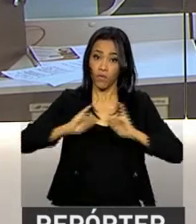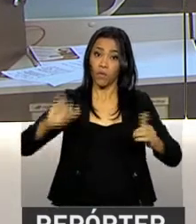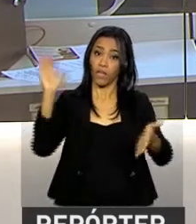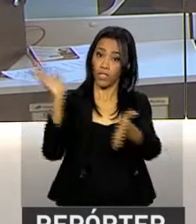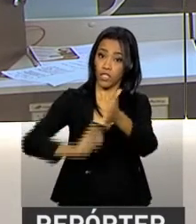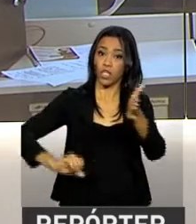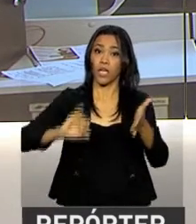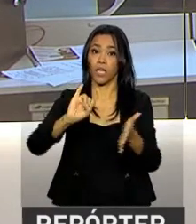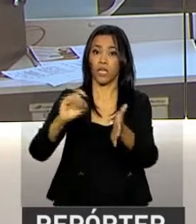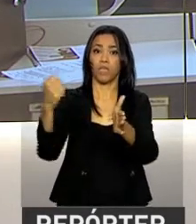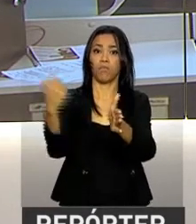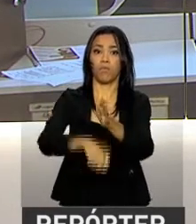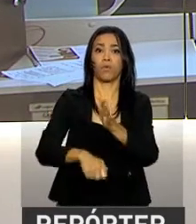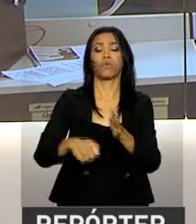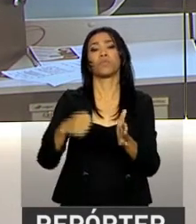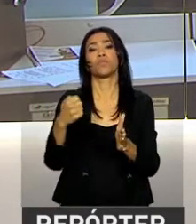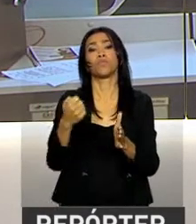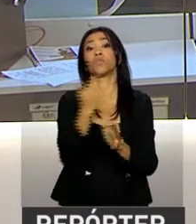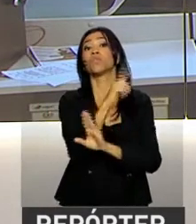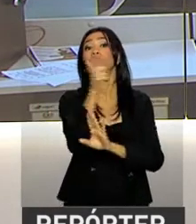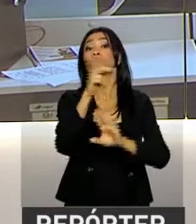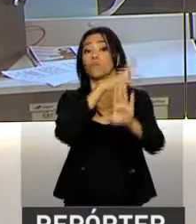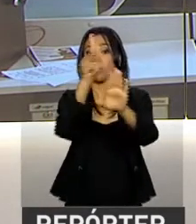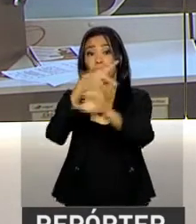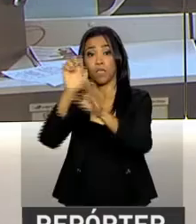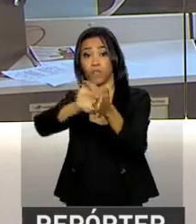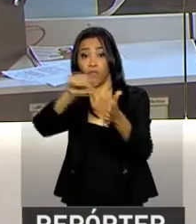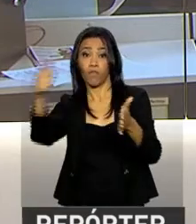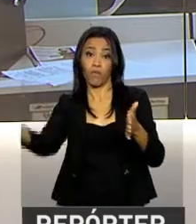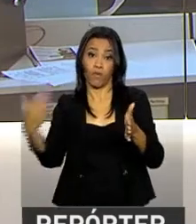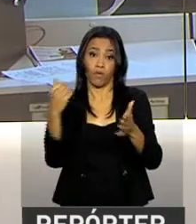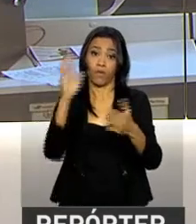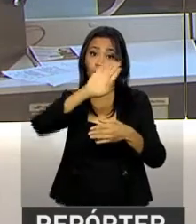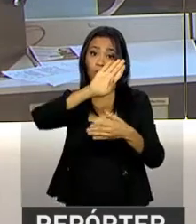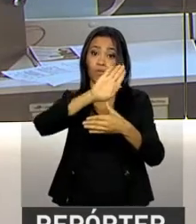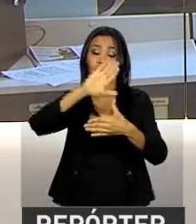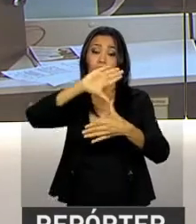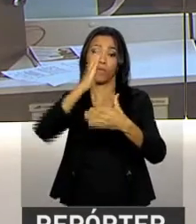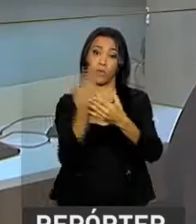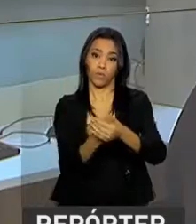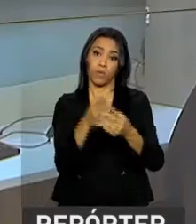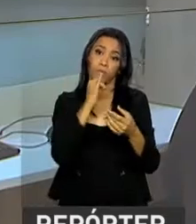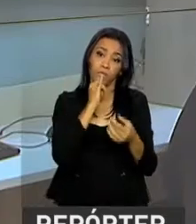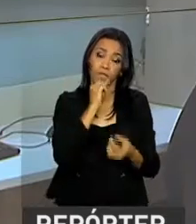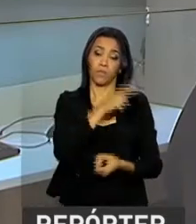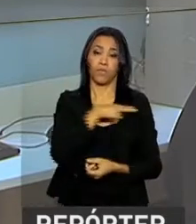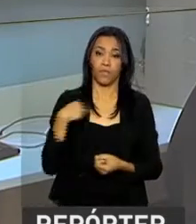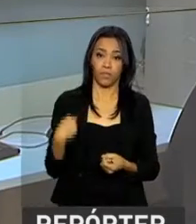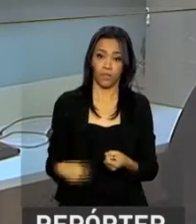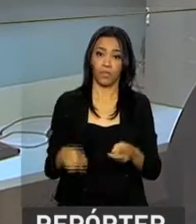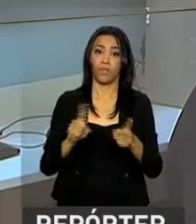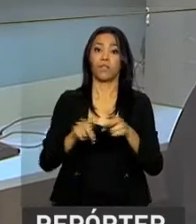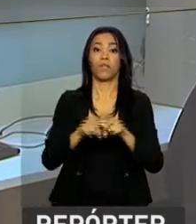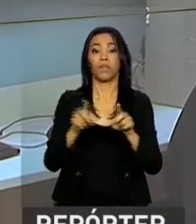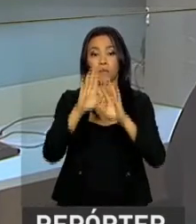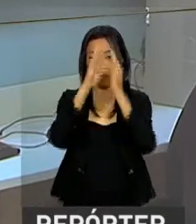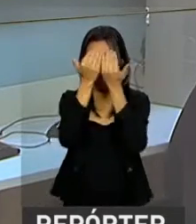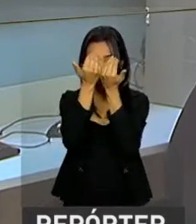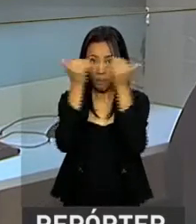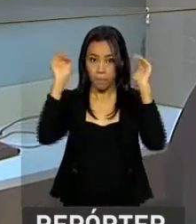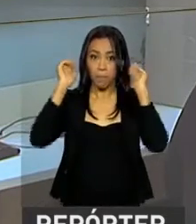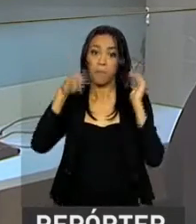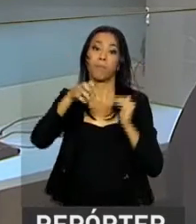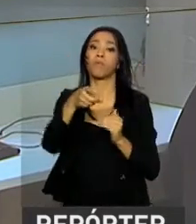impostos de outros países fora do Mercosul, como China e México. E hoje o presidente em exercício, Michel Temer,